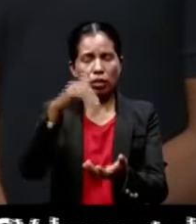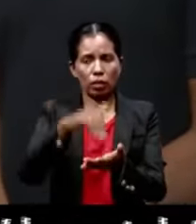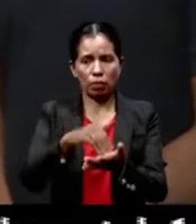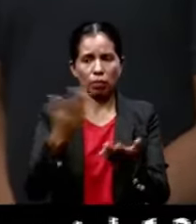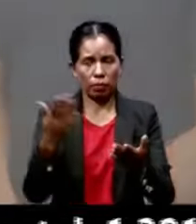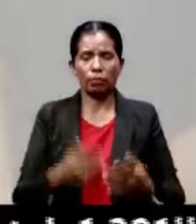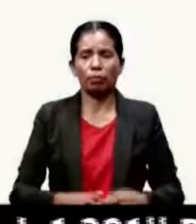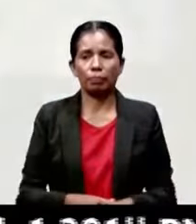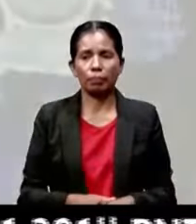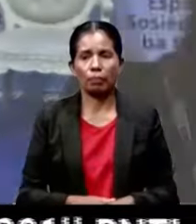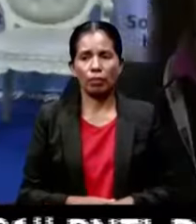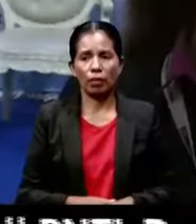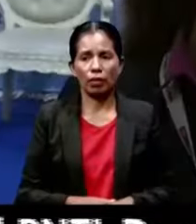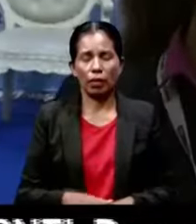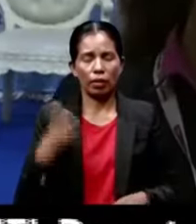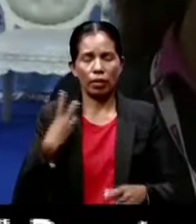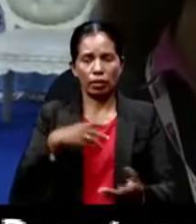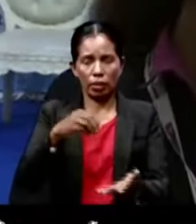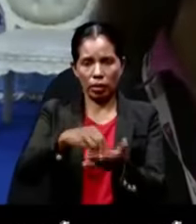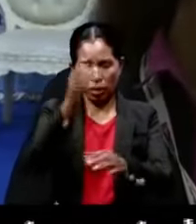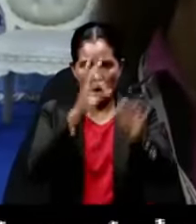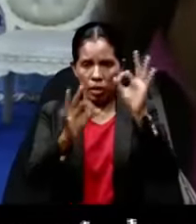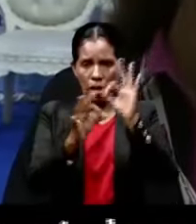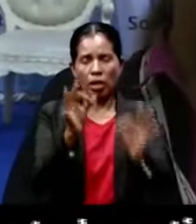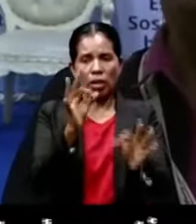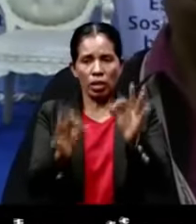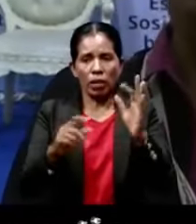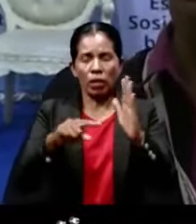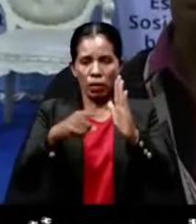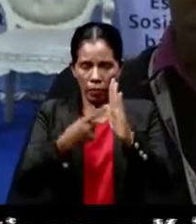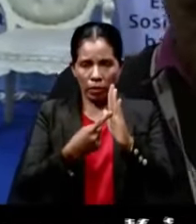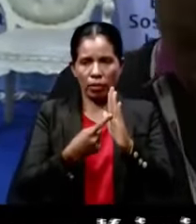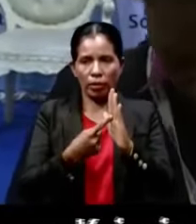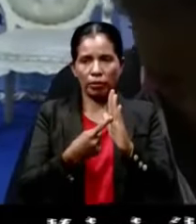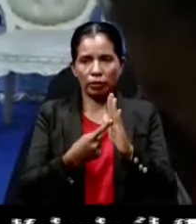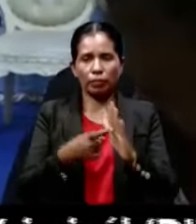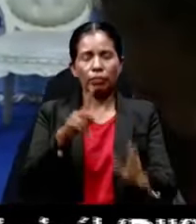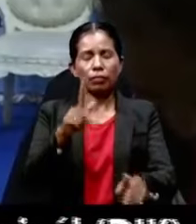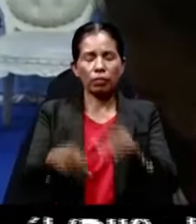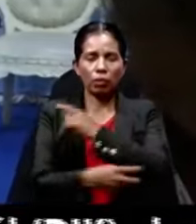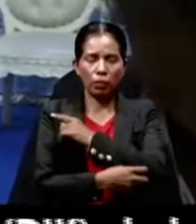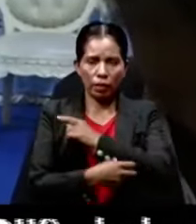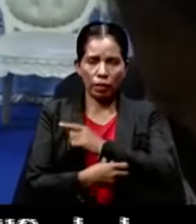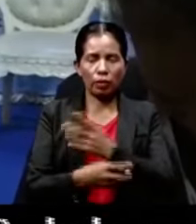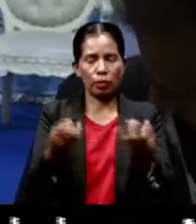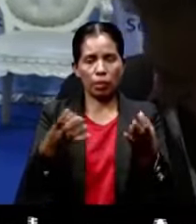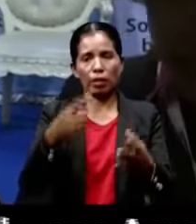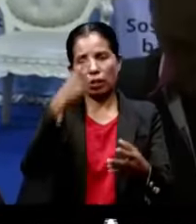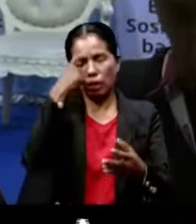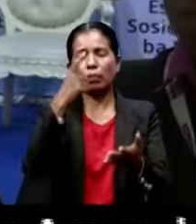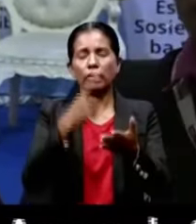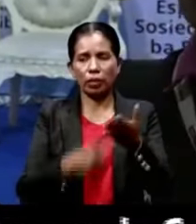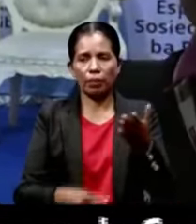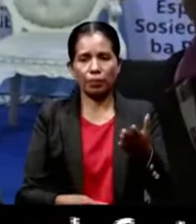refere. Para tu garante, se a rua moço ema na aguarac, tamo saída.